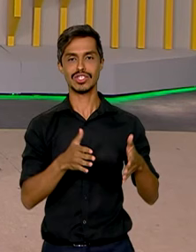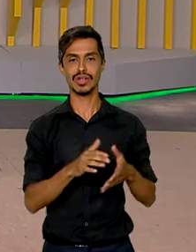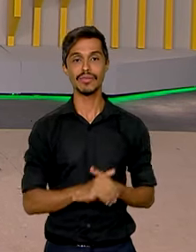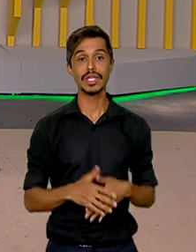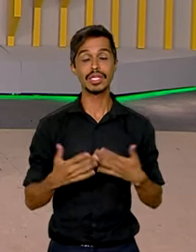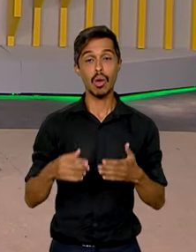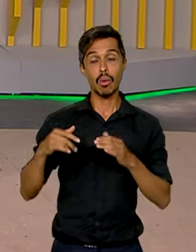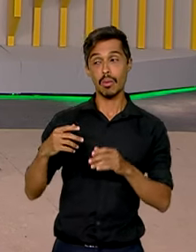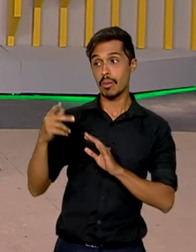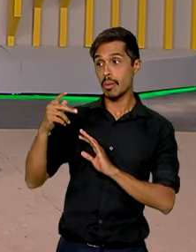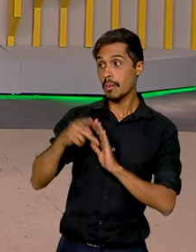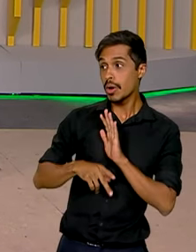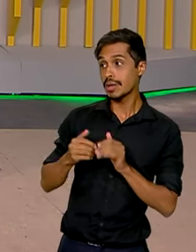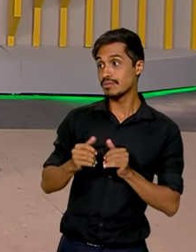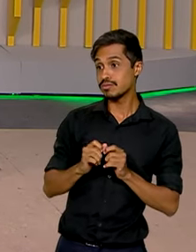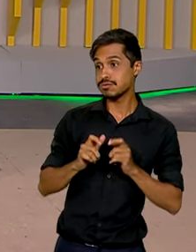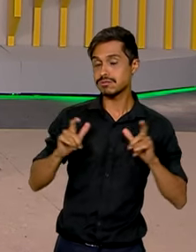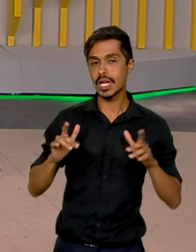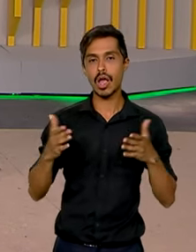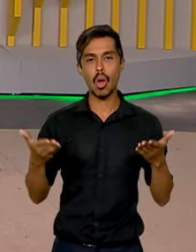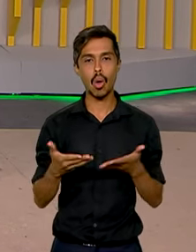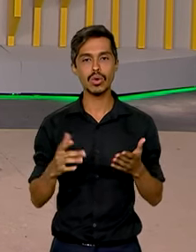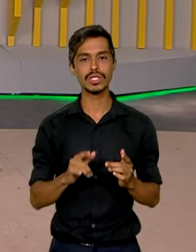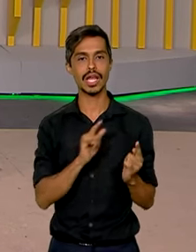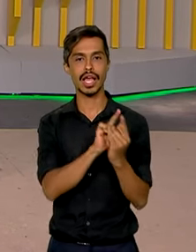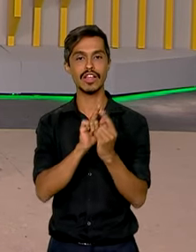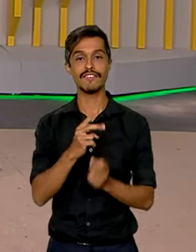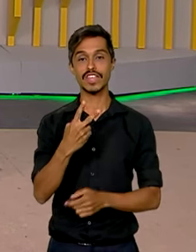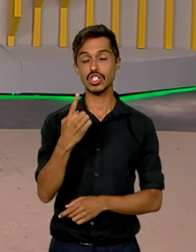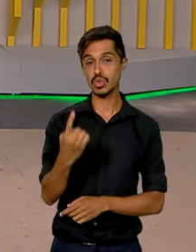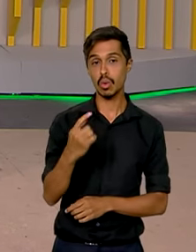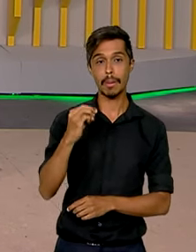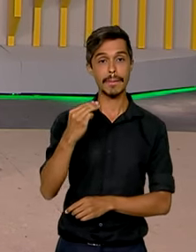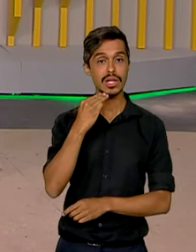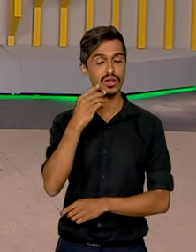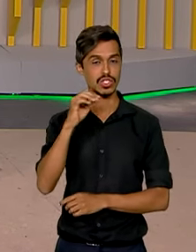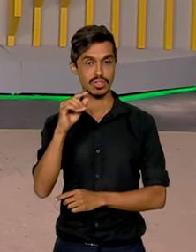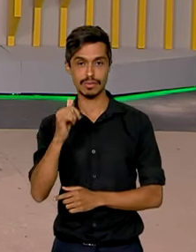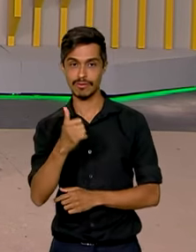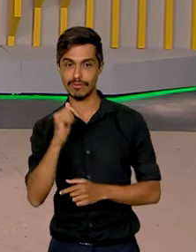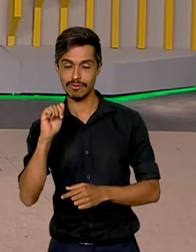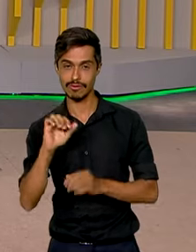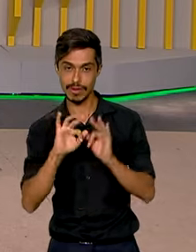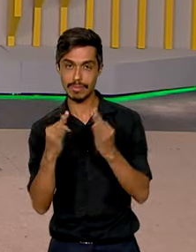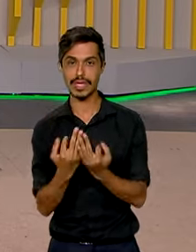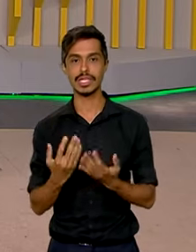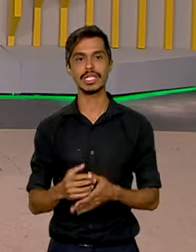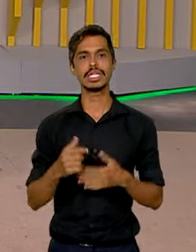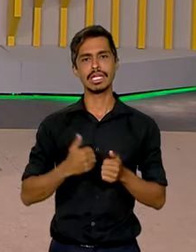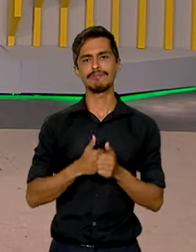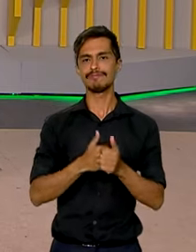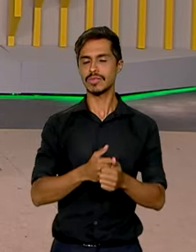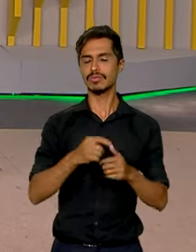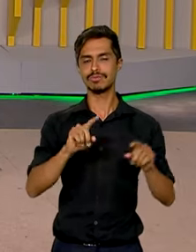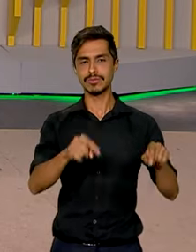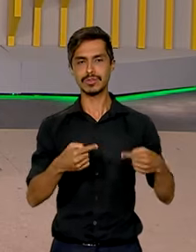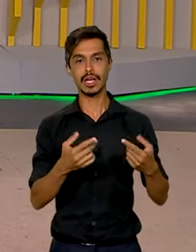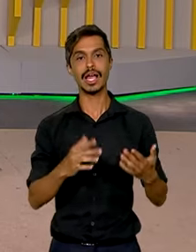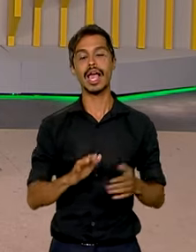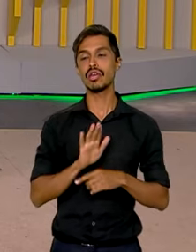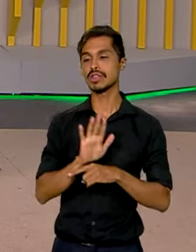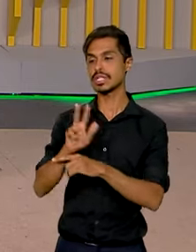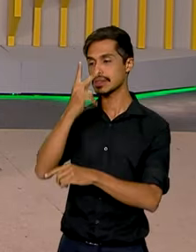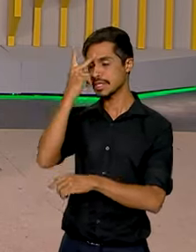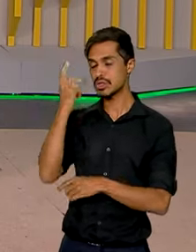cresceu atende atualmente cerca de 21 milhões de famílias e segue com o mesmo desafio ajudar